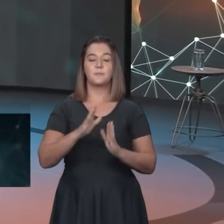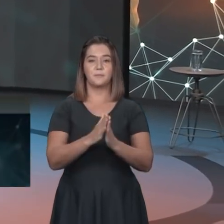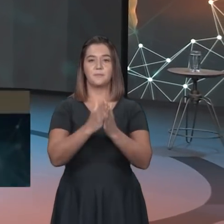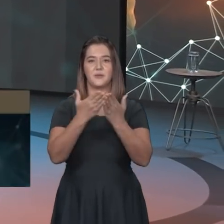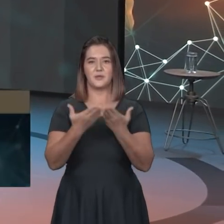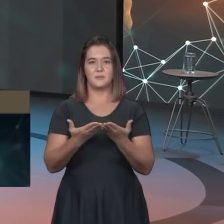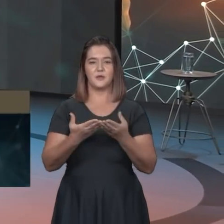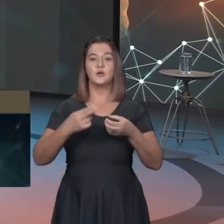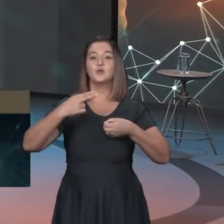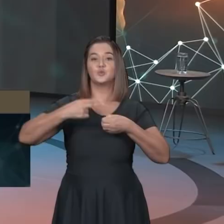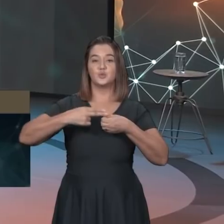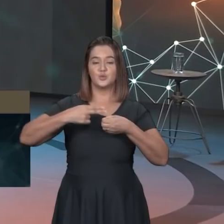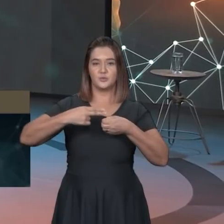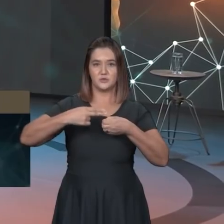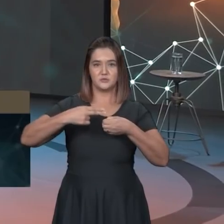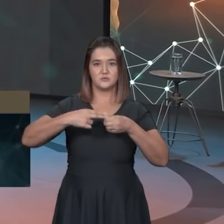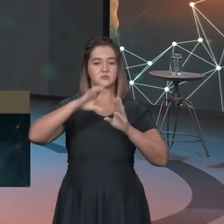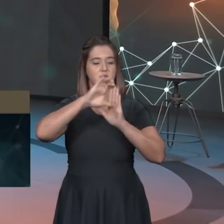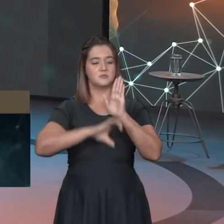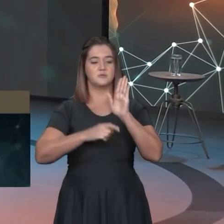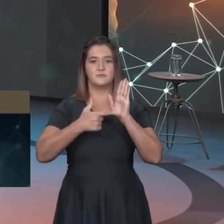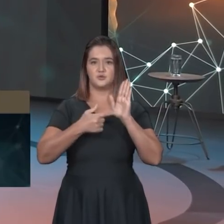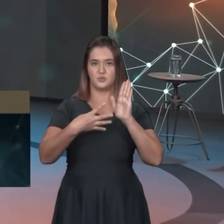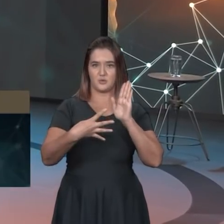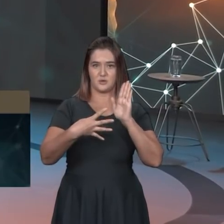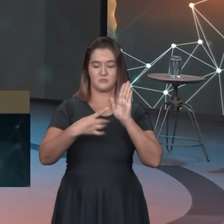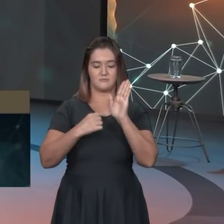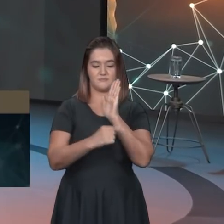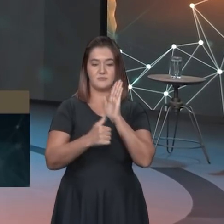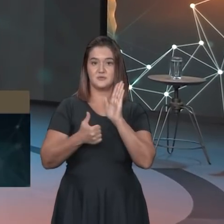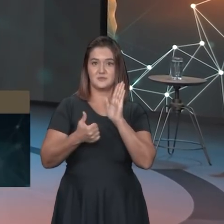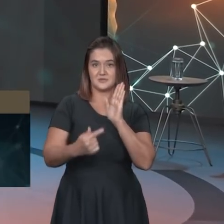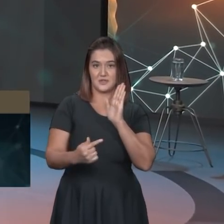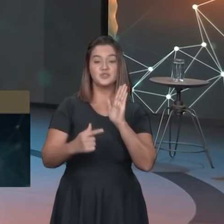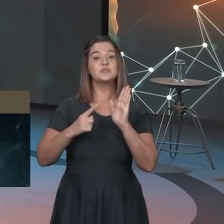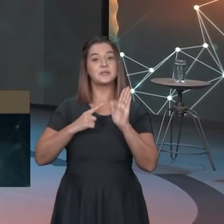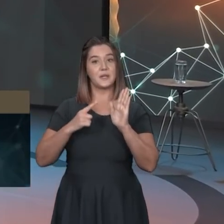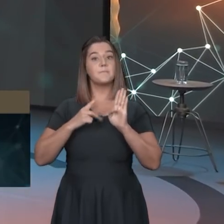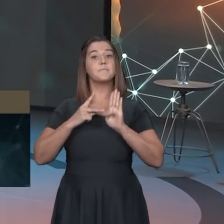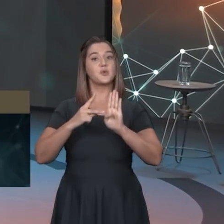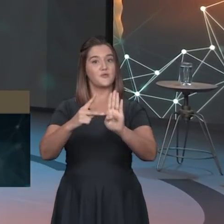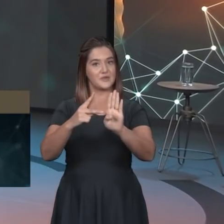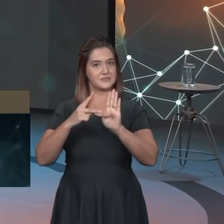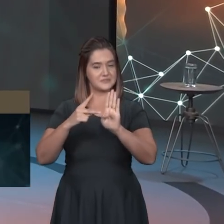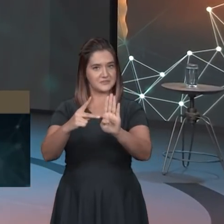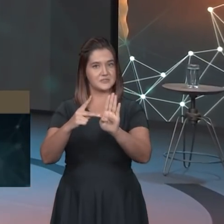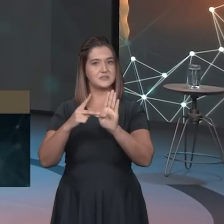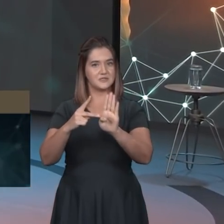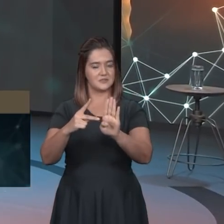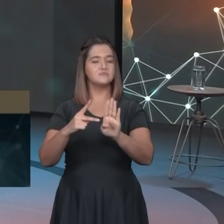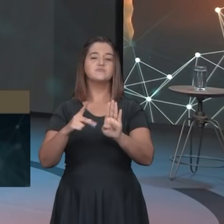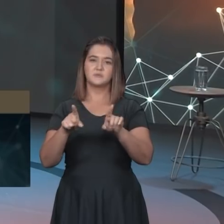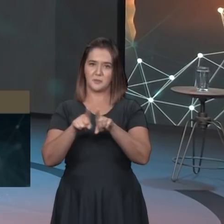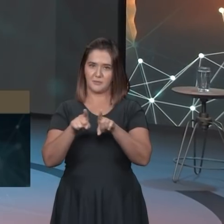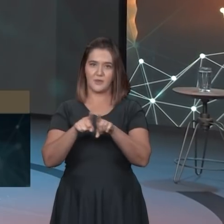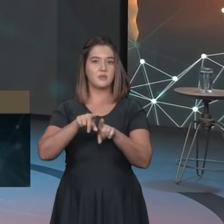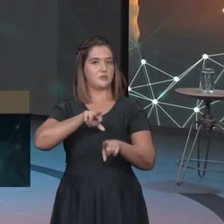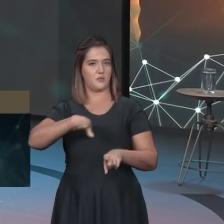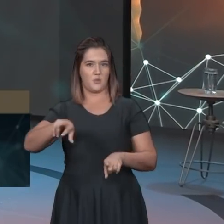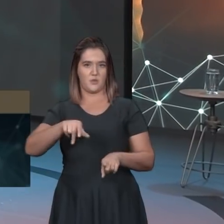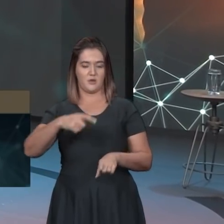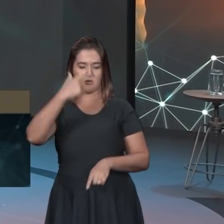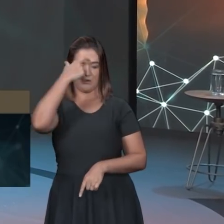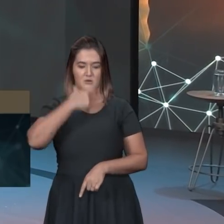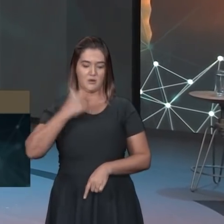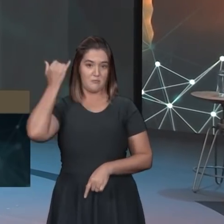Números capítulo 24, verso 17. Esta profecia, curiosamente, não foi dada por um profeta israelita,